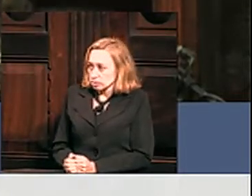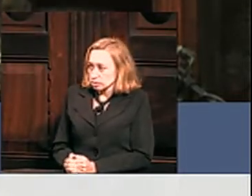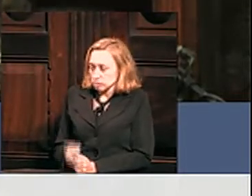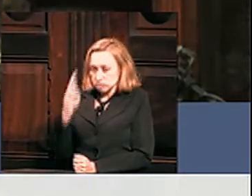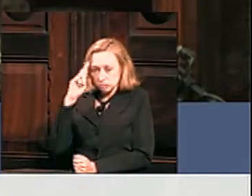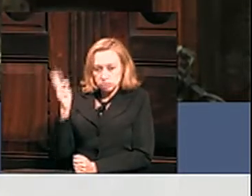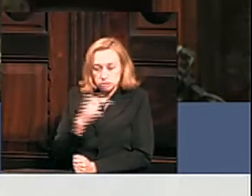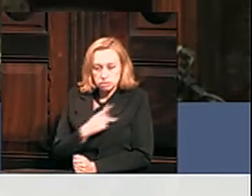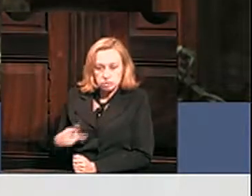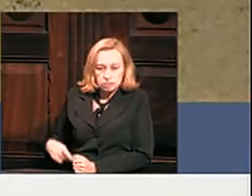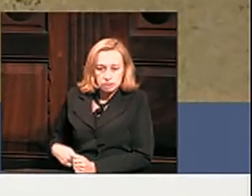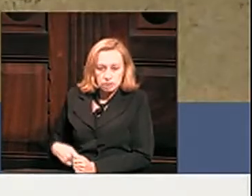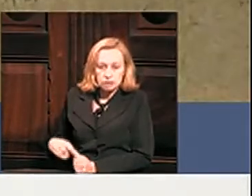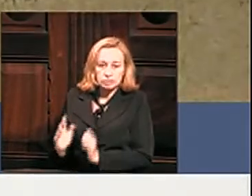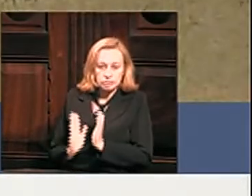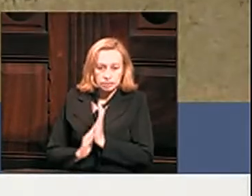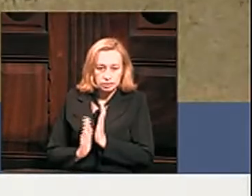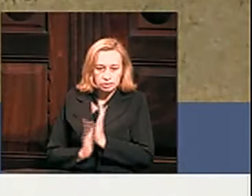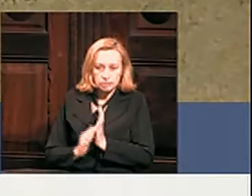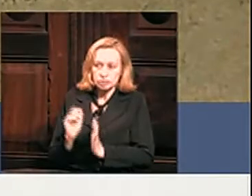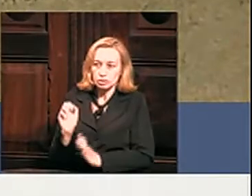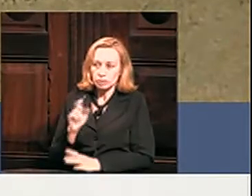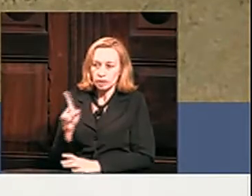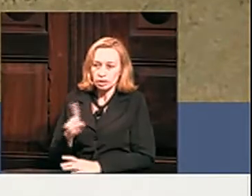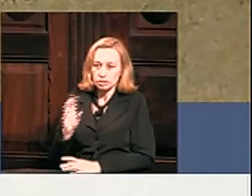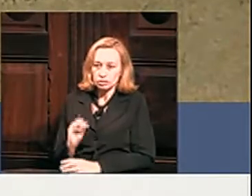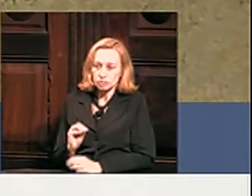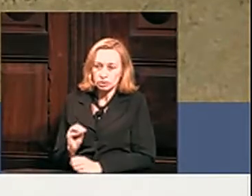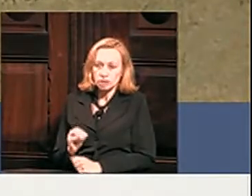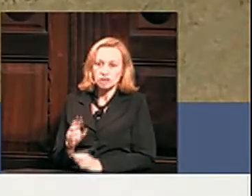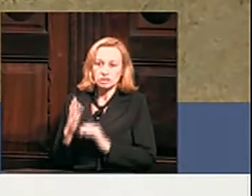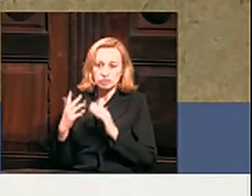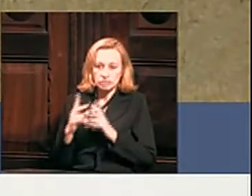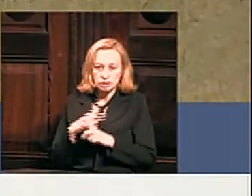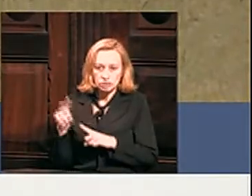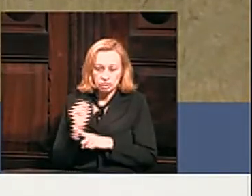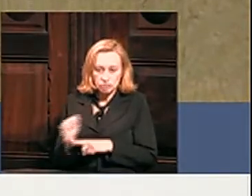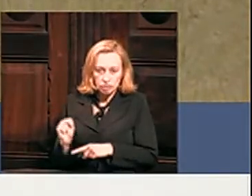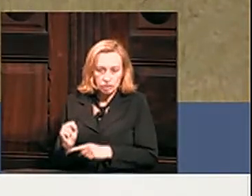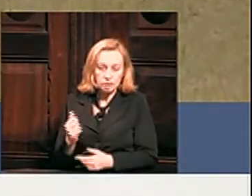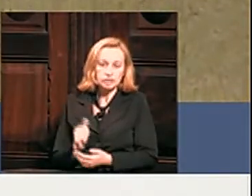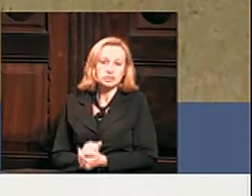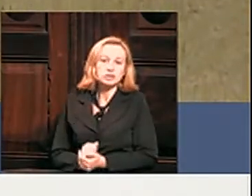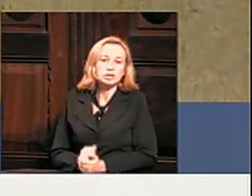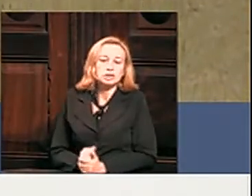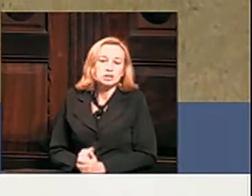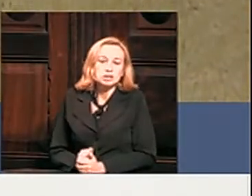Senhor presidente, parabenizar ao ESO por essa vitória, vitória expressiva.